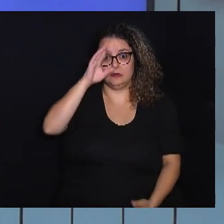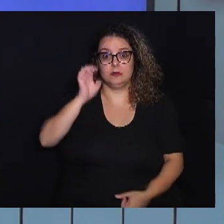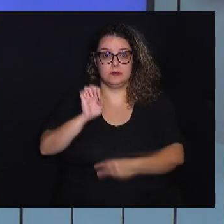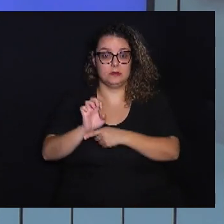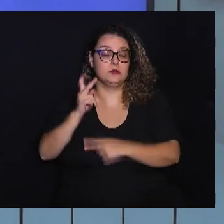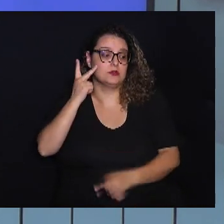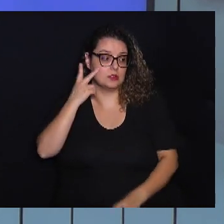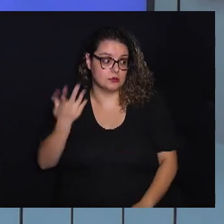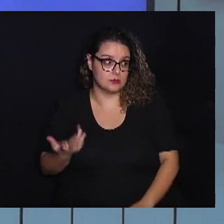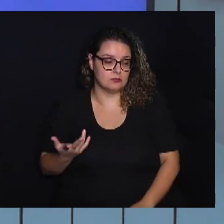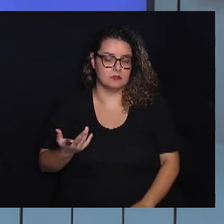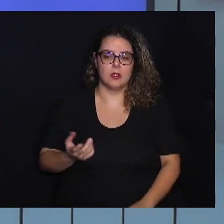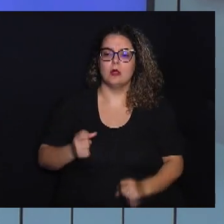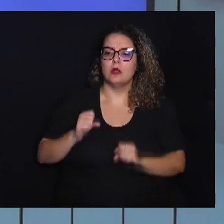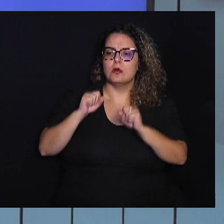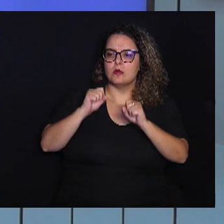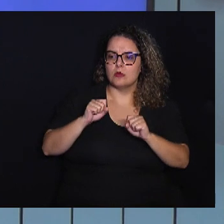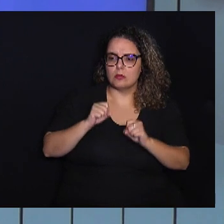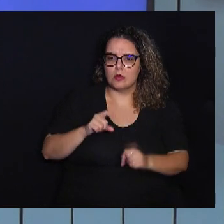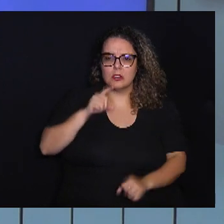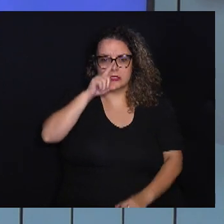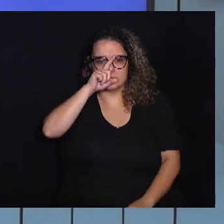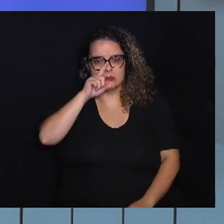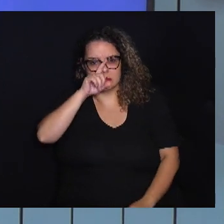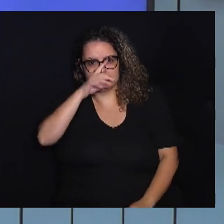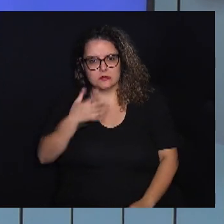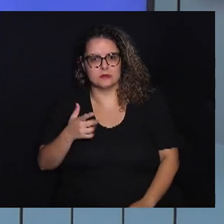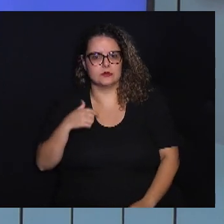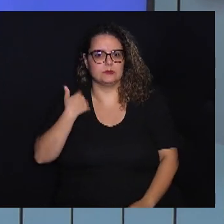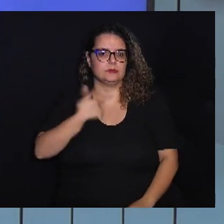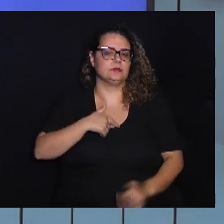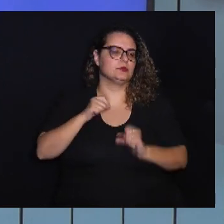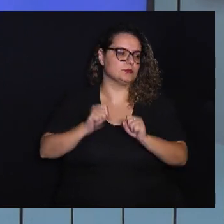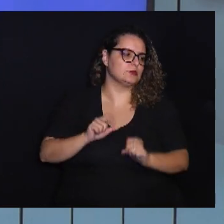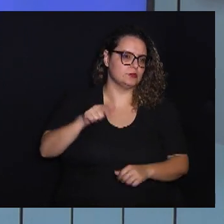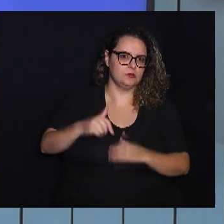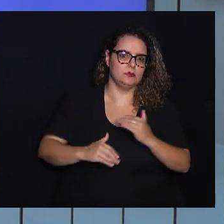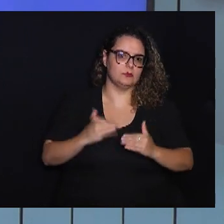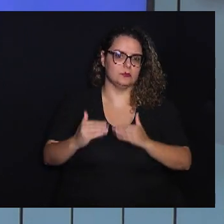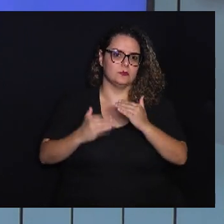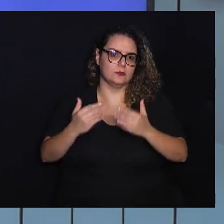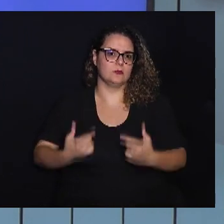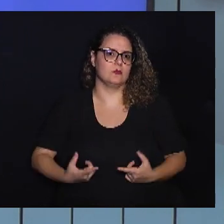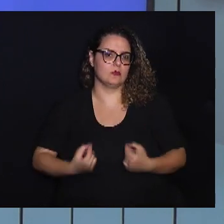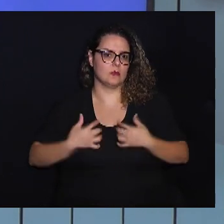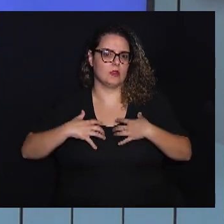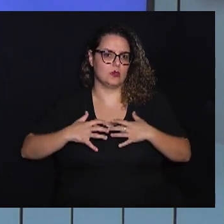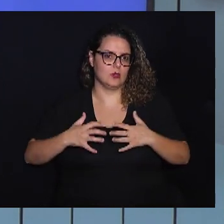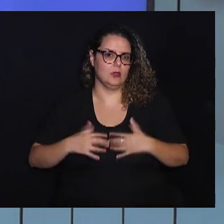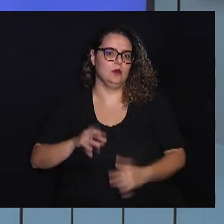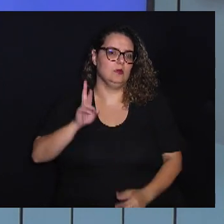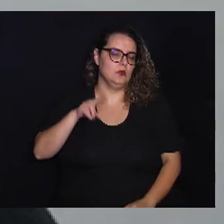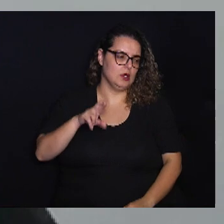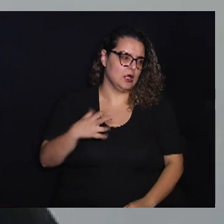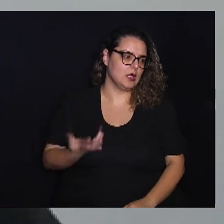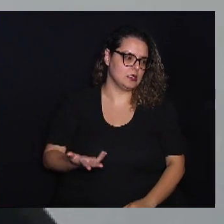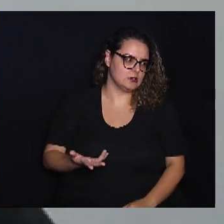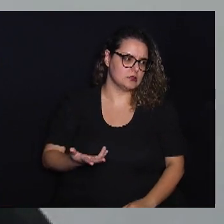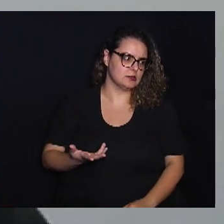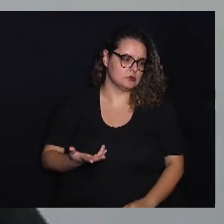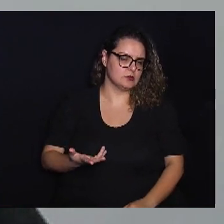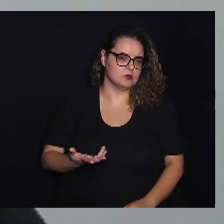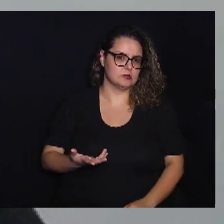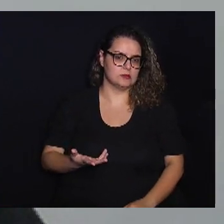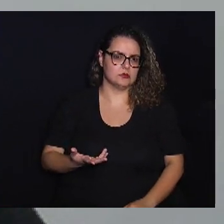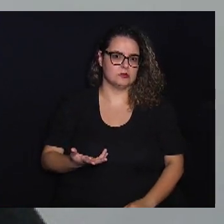de pulmão por conta desse ar, né, muito poluído? Sim, com certeza.